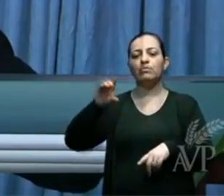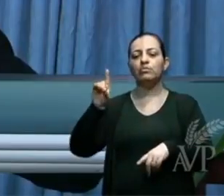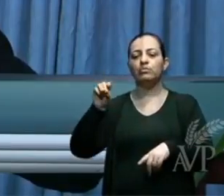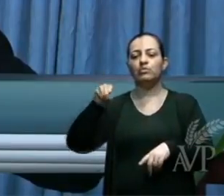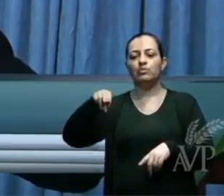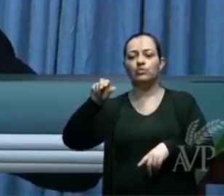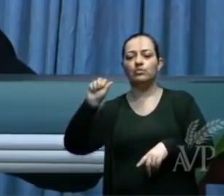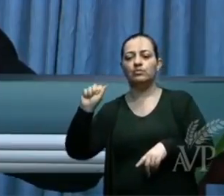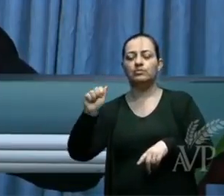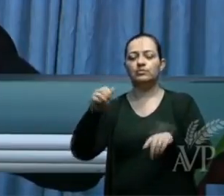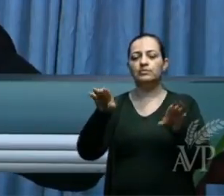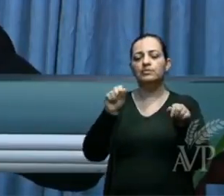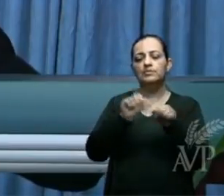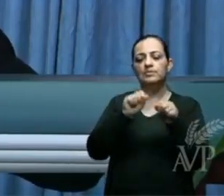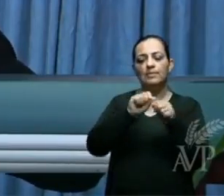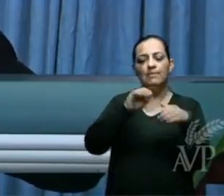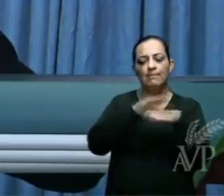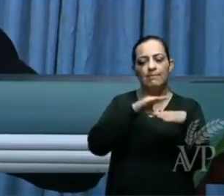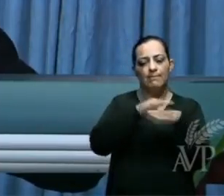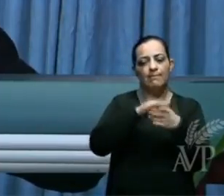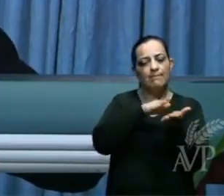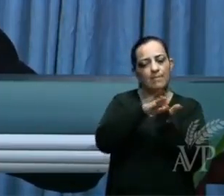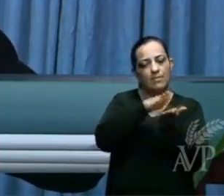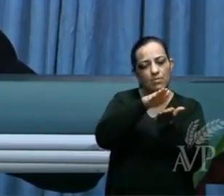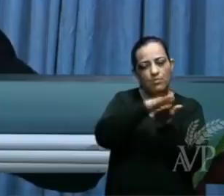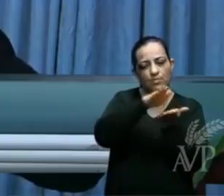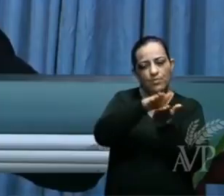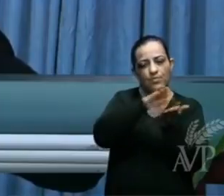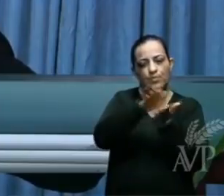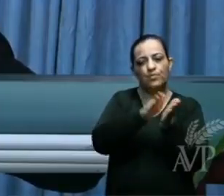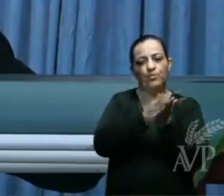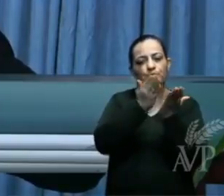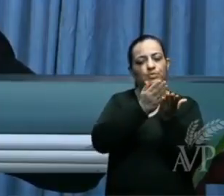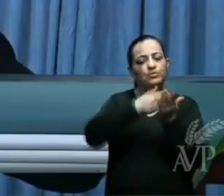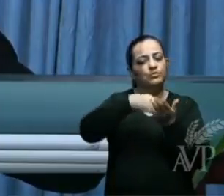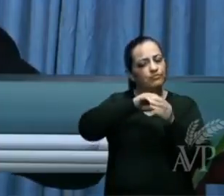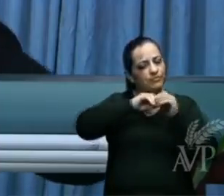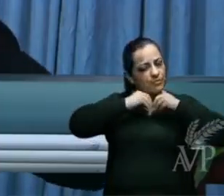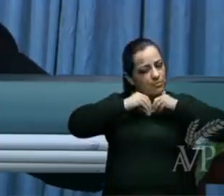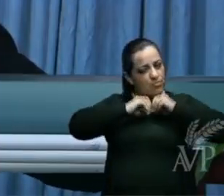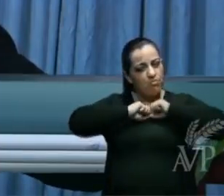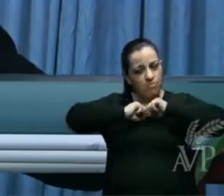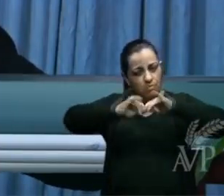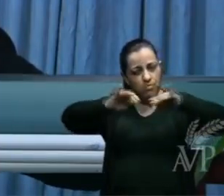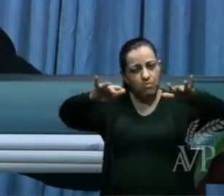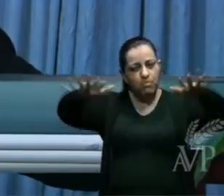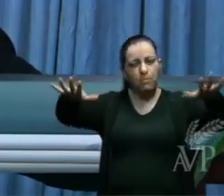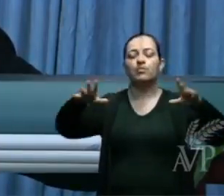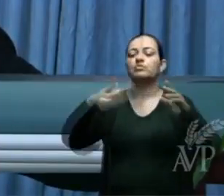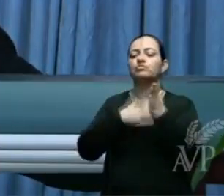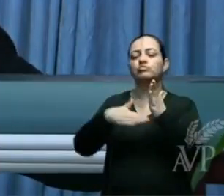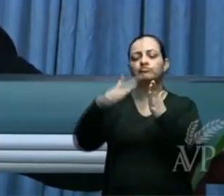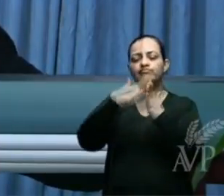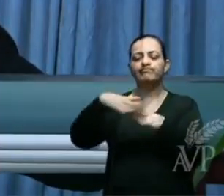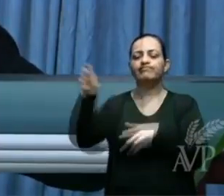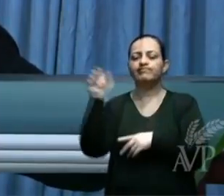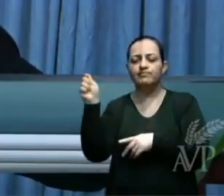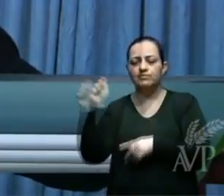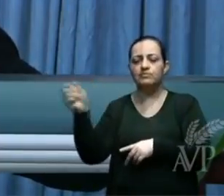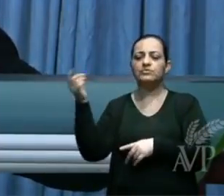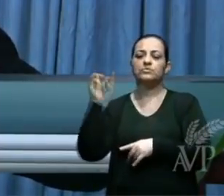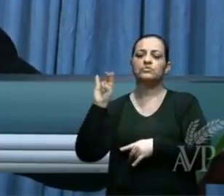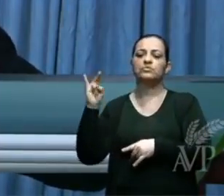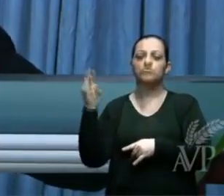mensagens enviaram milhares de livros por todas as partes a argentina